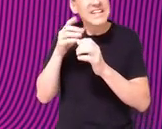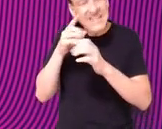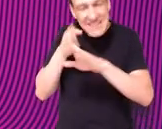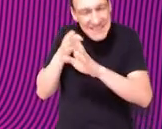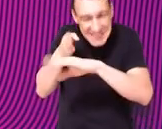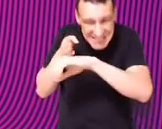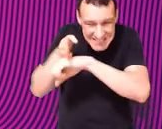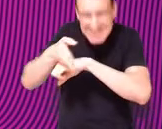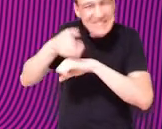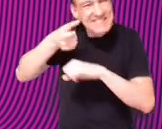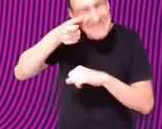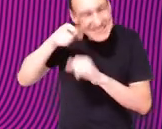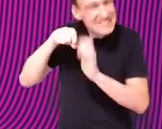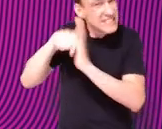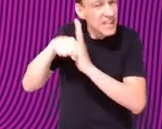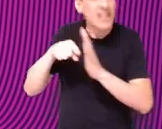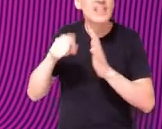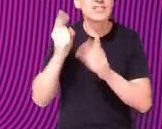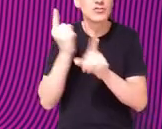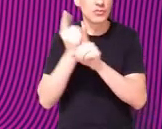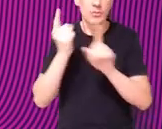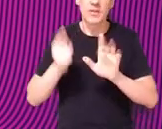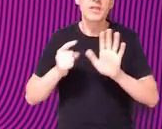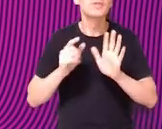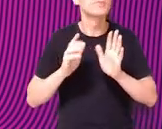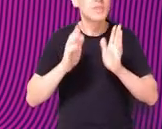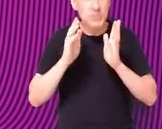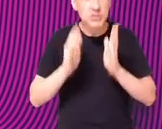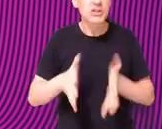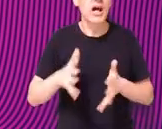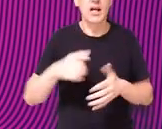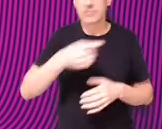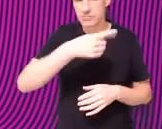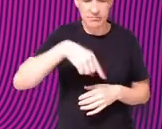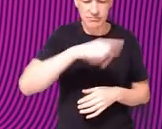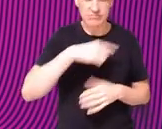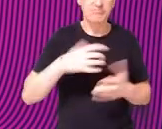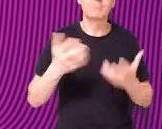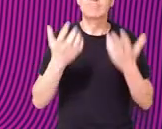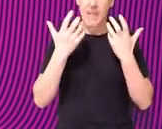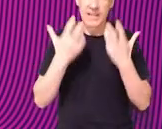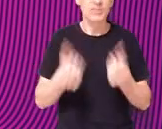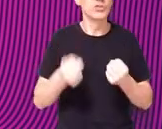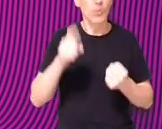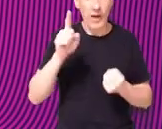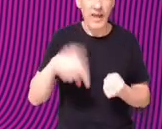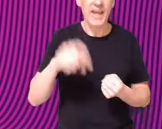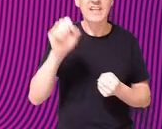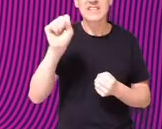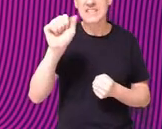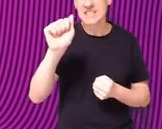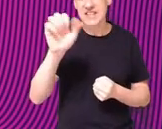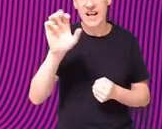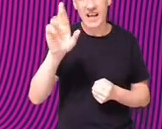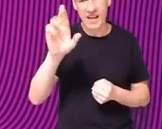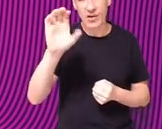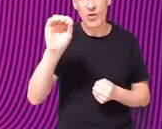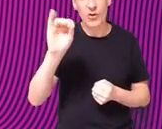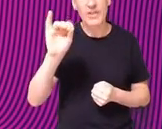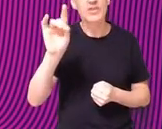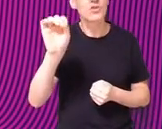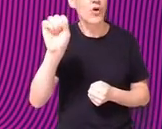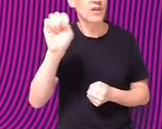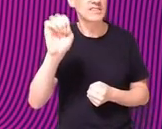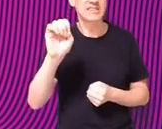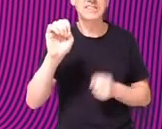gente viu, ainda não estamos convencidos de que isso seja uma sarcoidose, porque apenas o padrão de ressonância não seria característico,